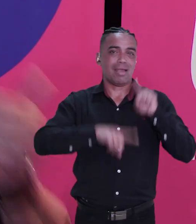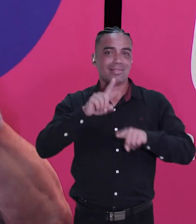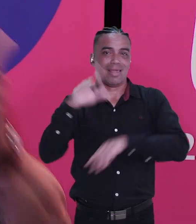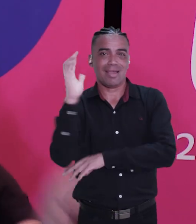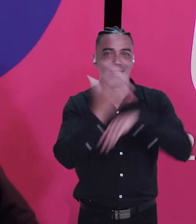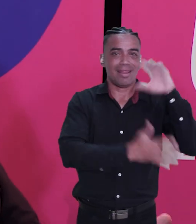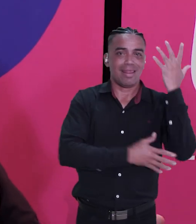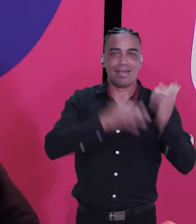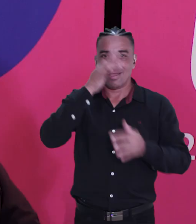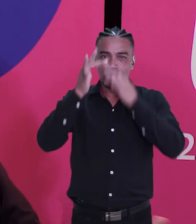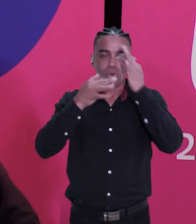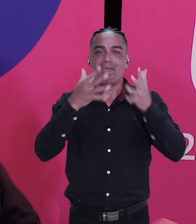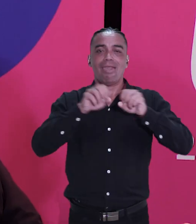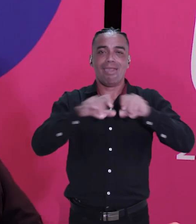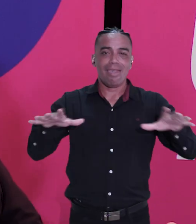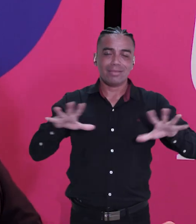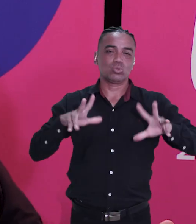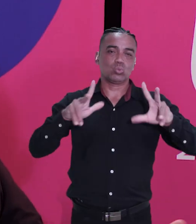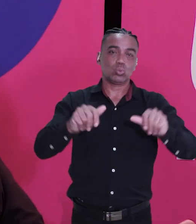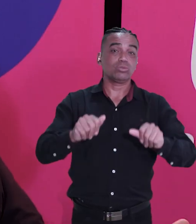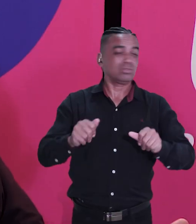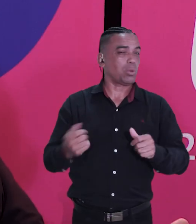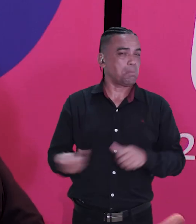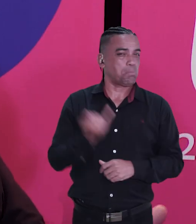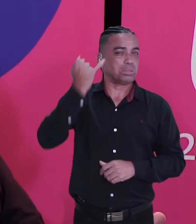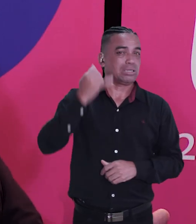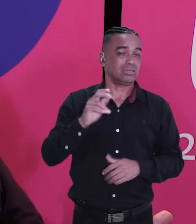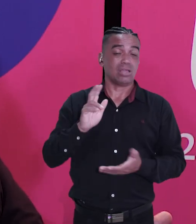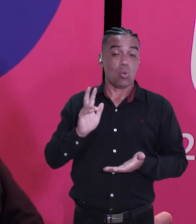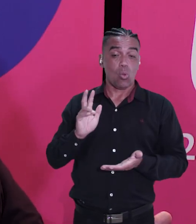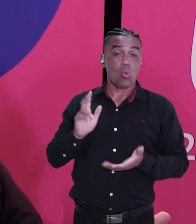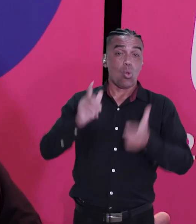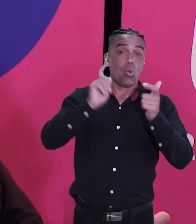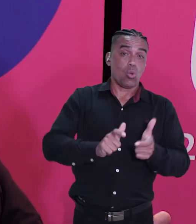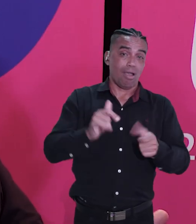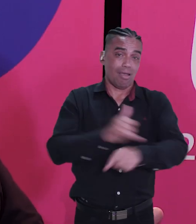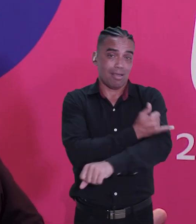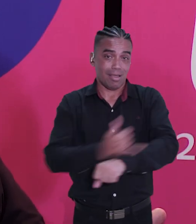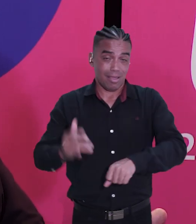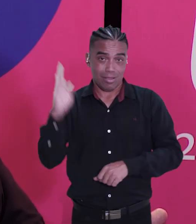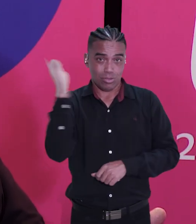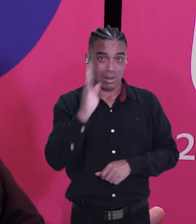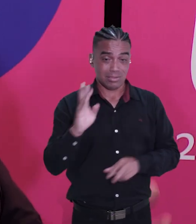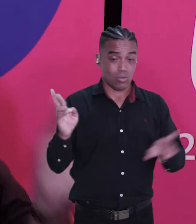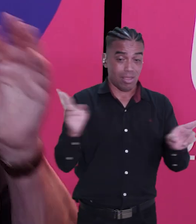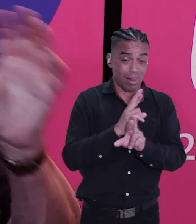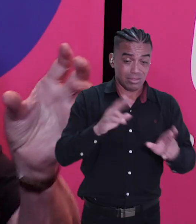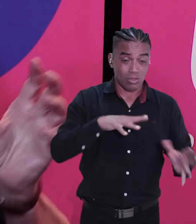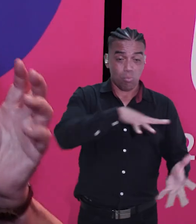era importante para o esforço de guerra dele, é uma coisa monumental. A posição estratégica do Brasil em relação ao mundo,